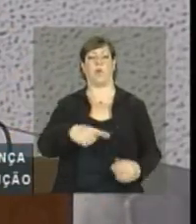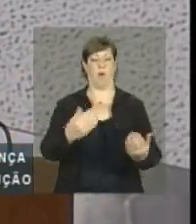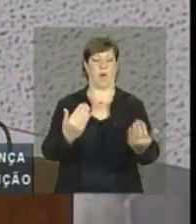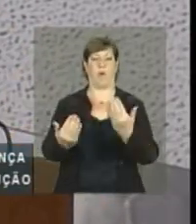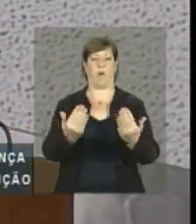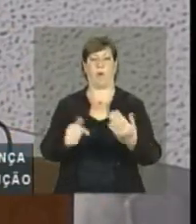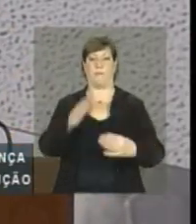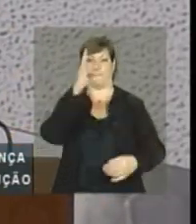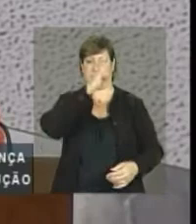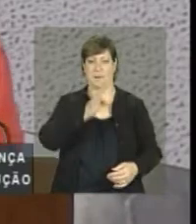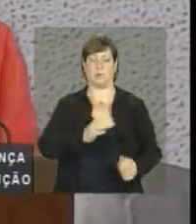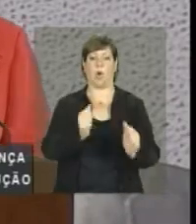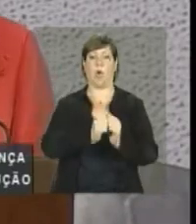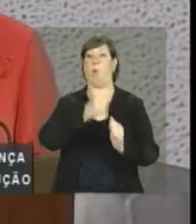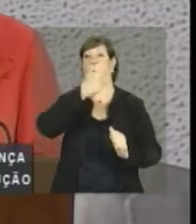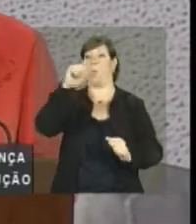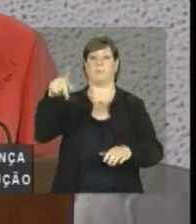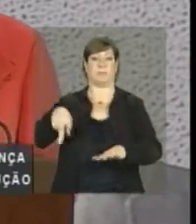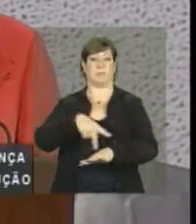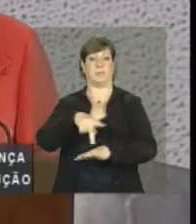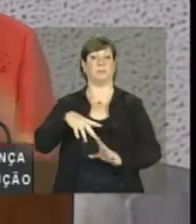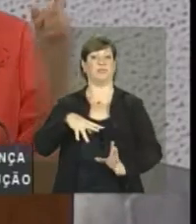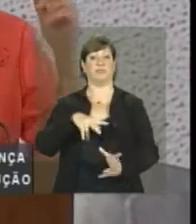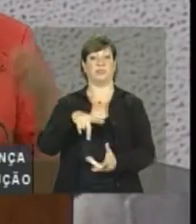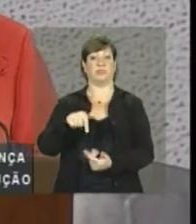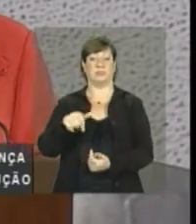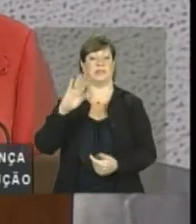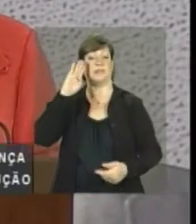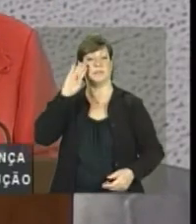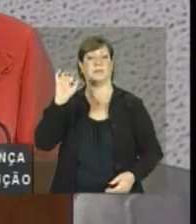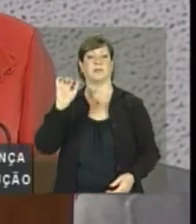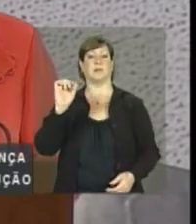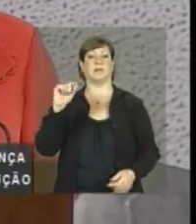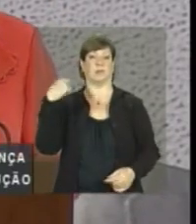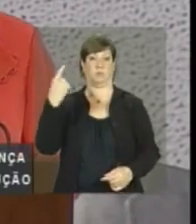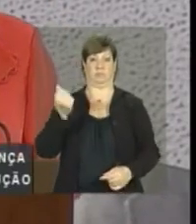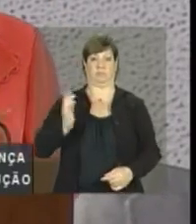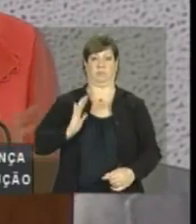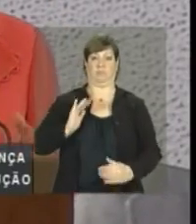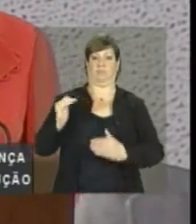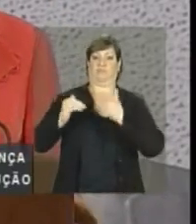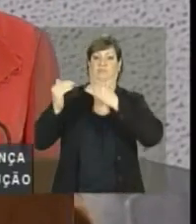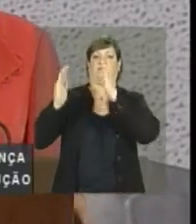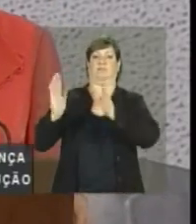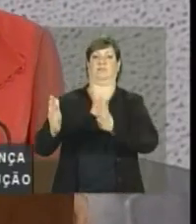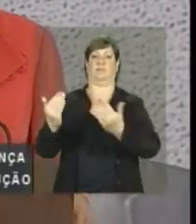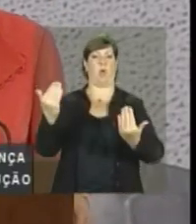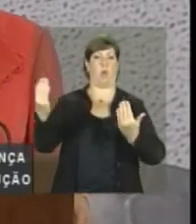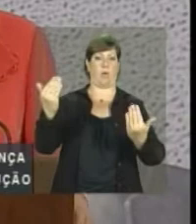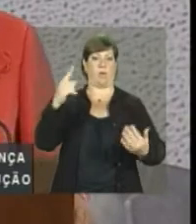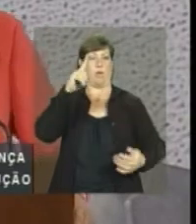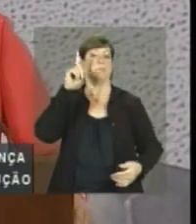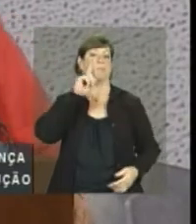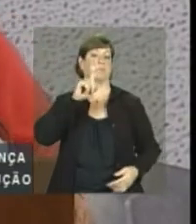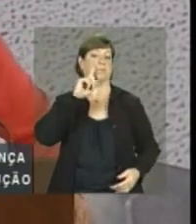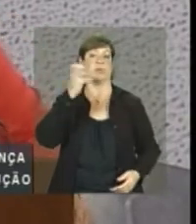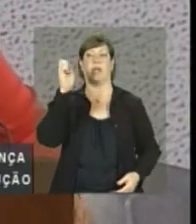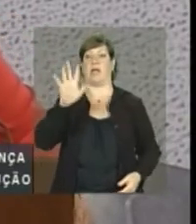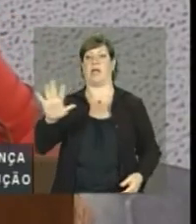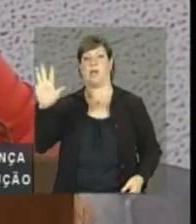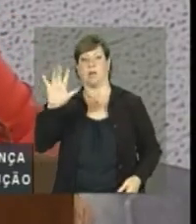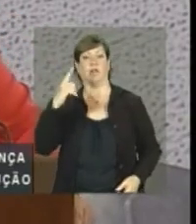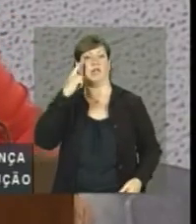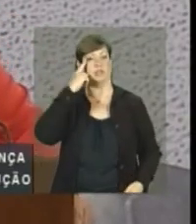Brasil com os outros países do mundo, principalmente os desenvolvidos, nos Estados Unidos, na Europa